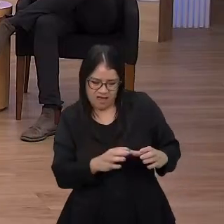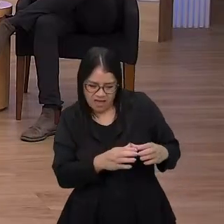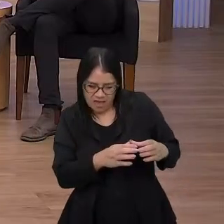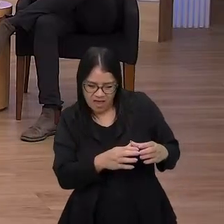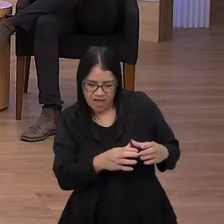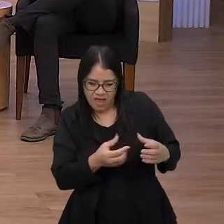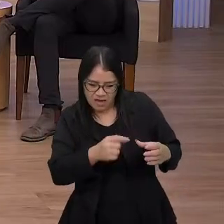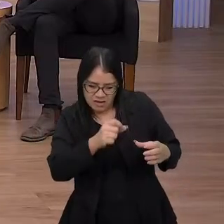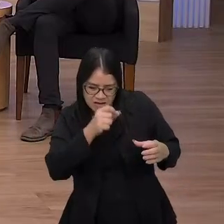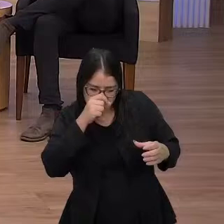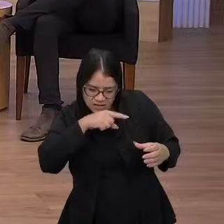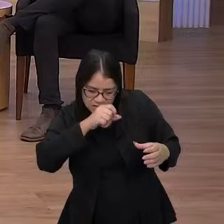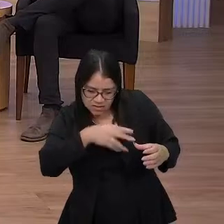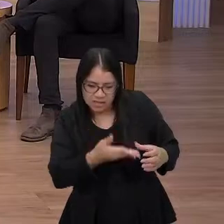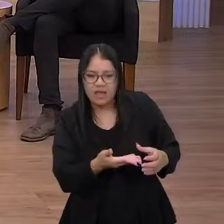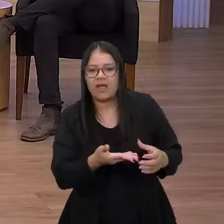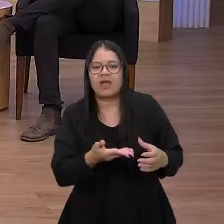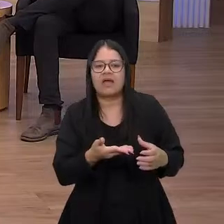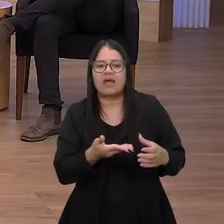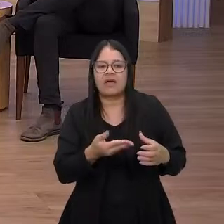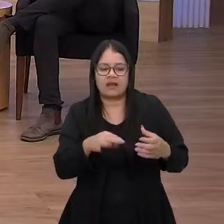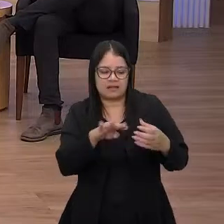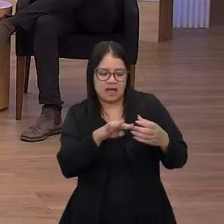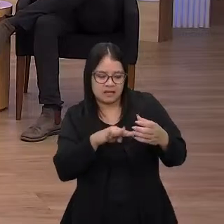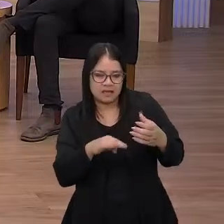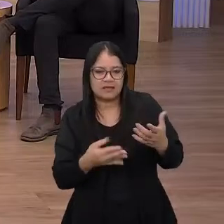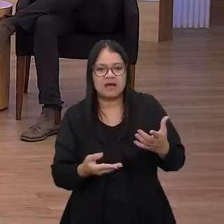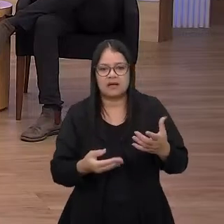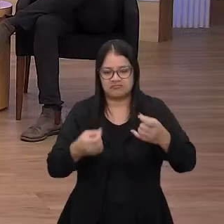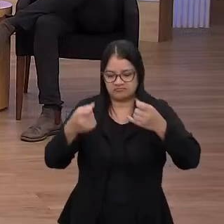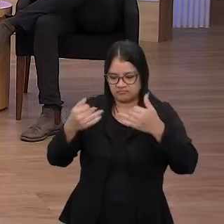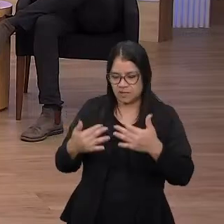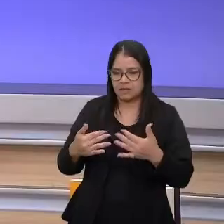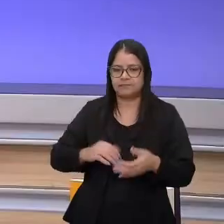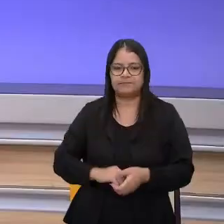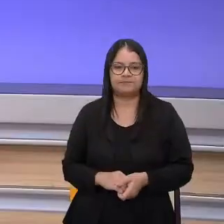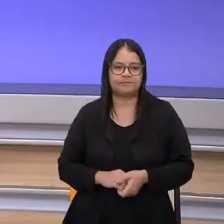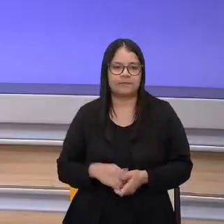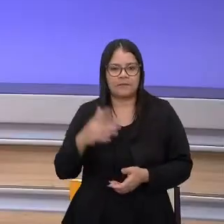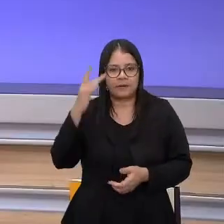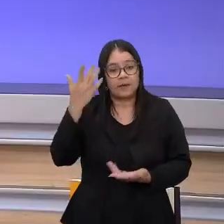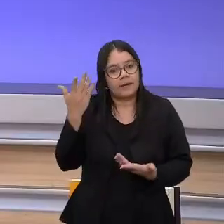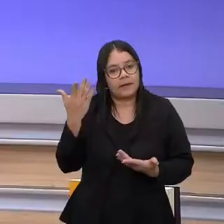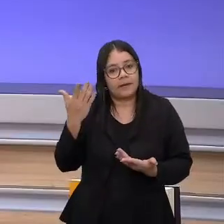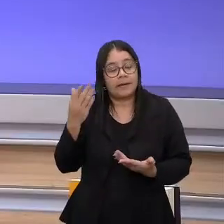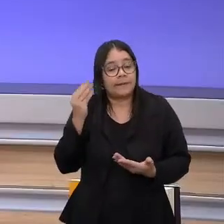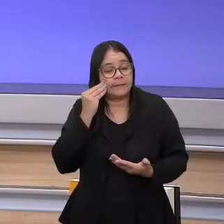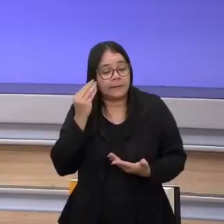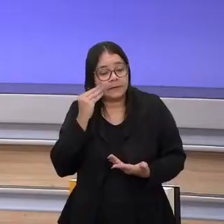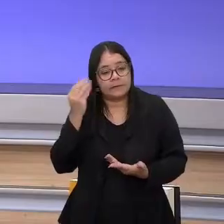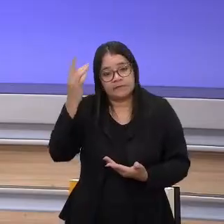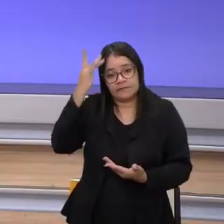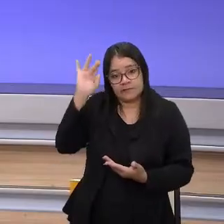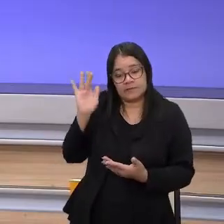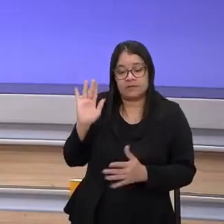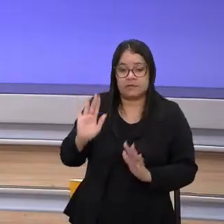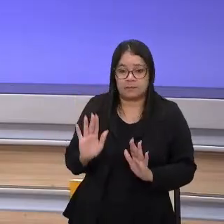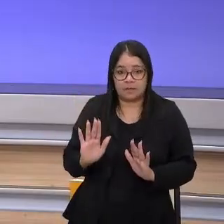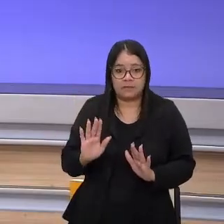Eu costumo dizer, em nós do Lixo Zero, a gente tenta facilitar um pouco as coisas. Então, assim, nós trabalhamos nas 3